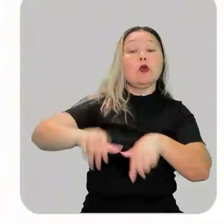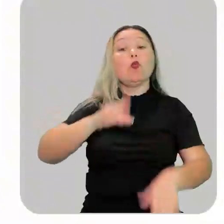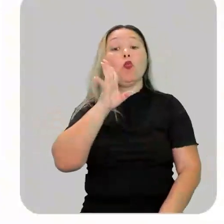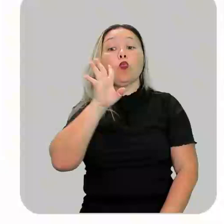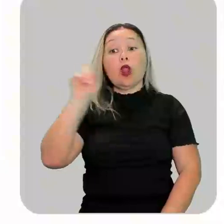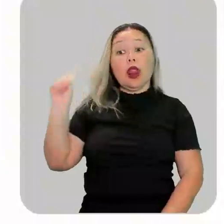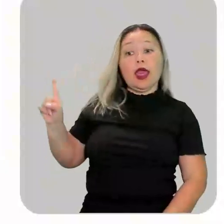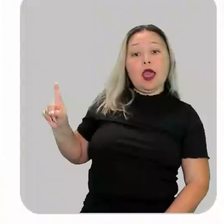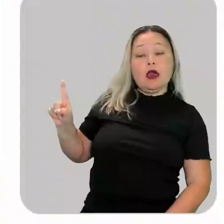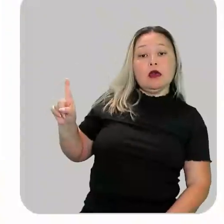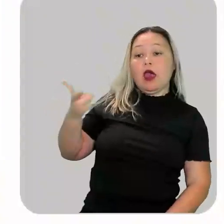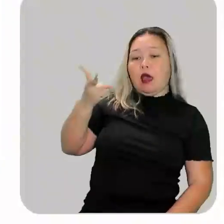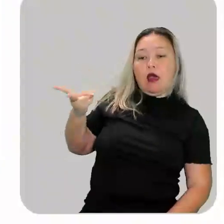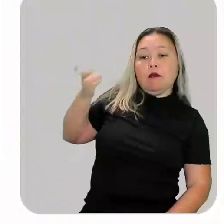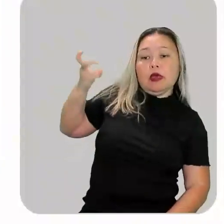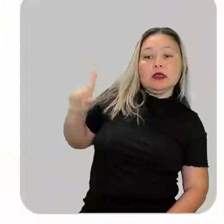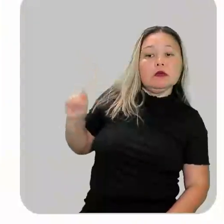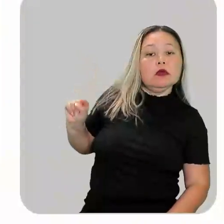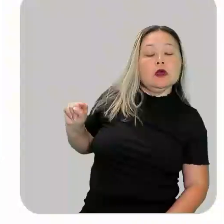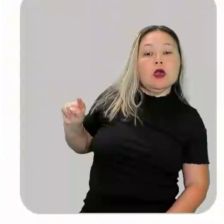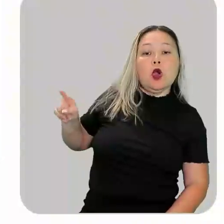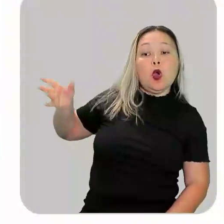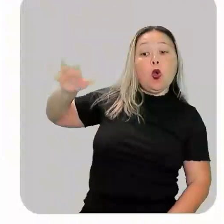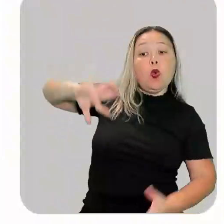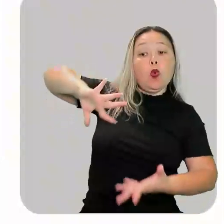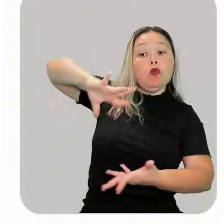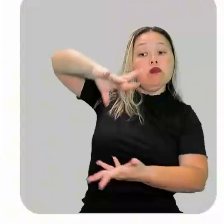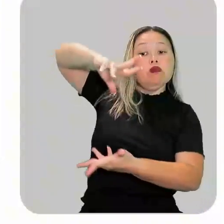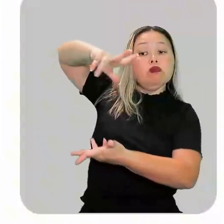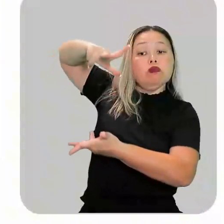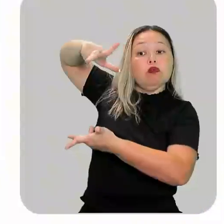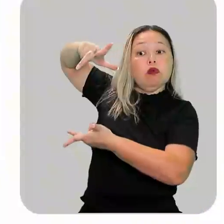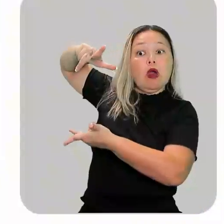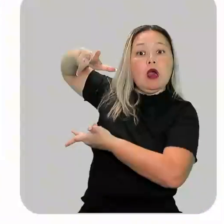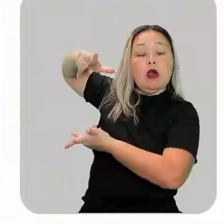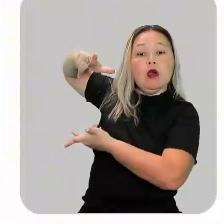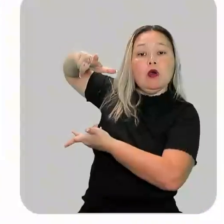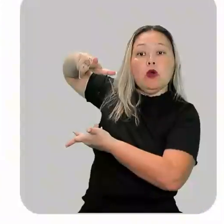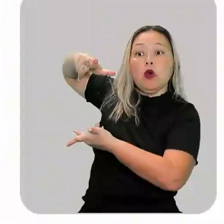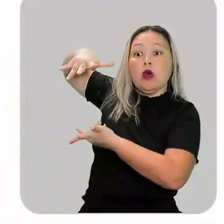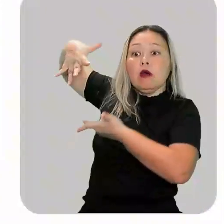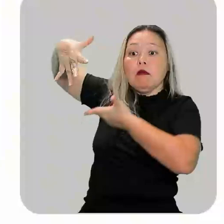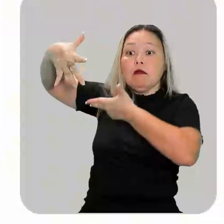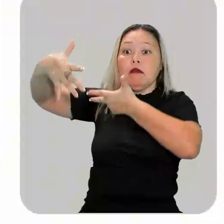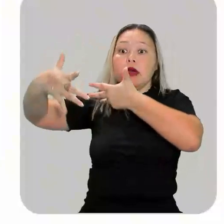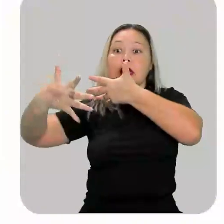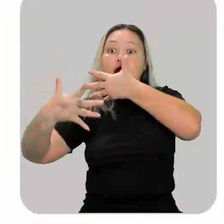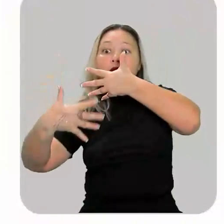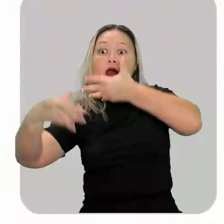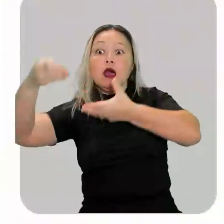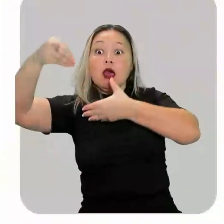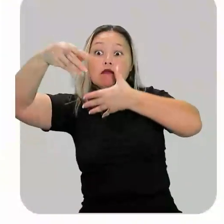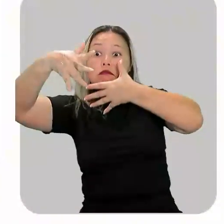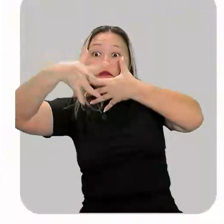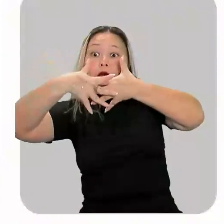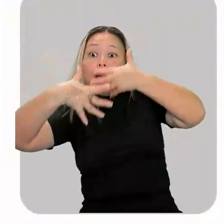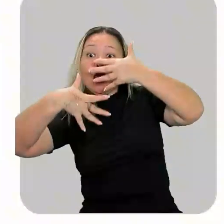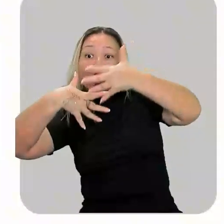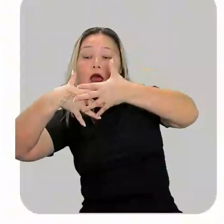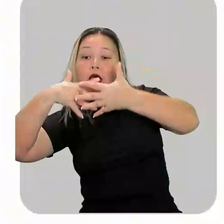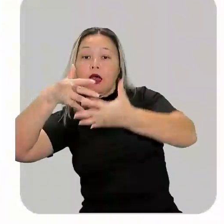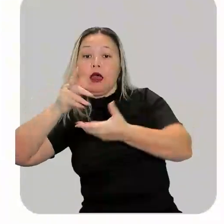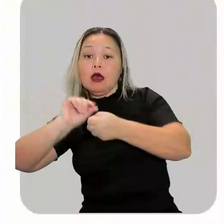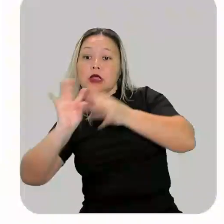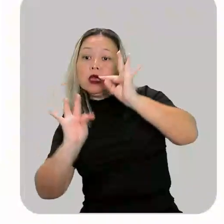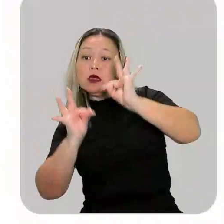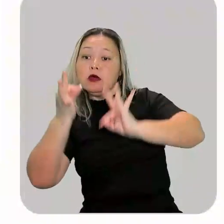ó, você percebe aqui, ó, o globo terrestre, né? Todo tomado pela matemática, ou seja... E tem